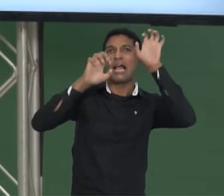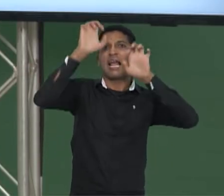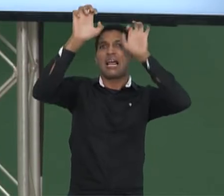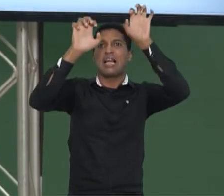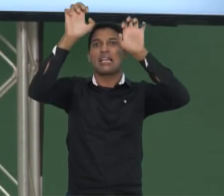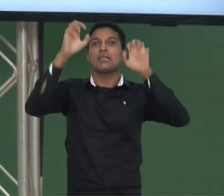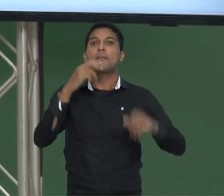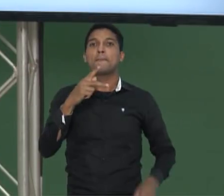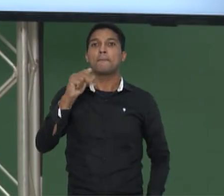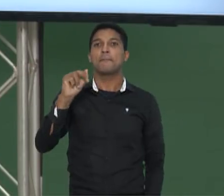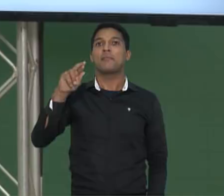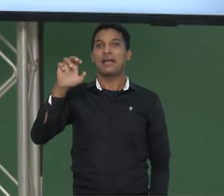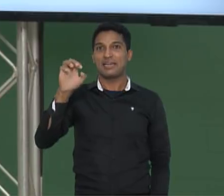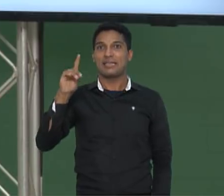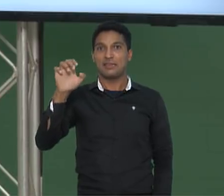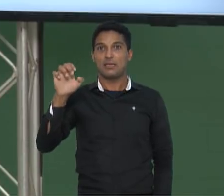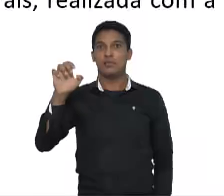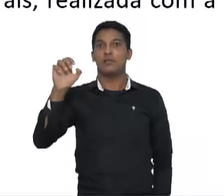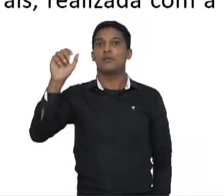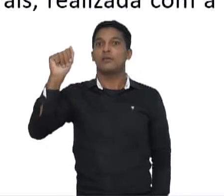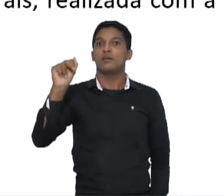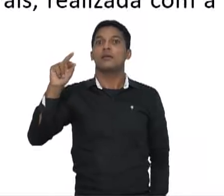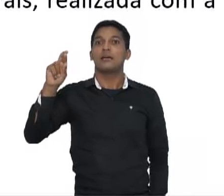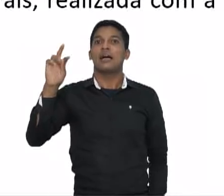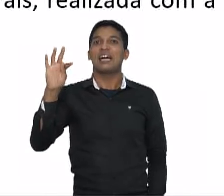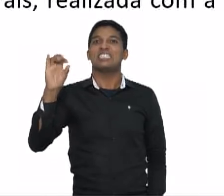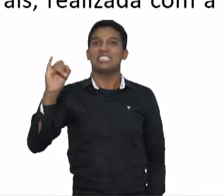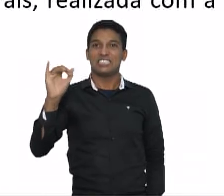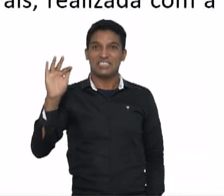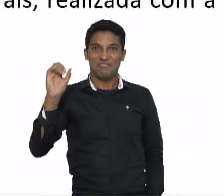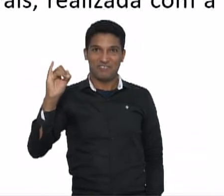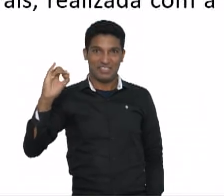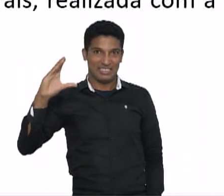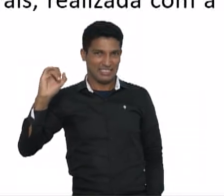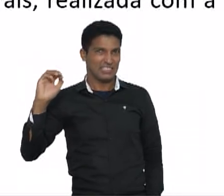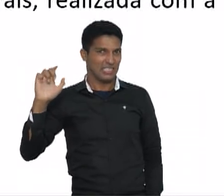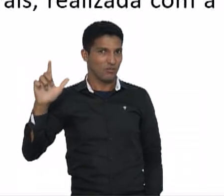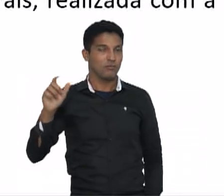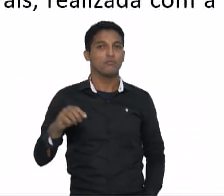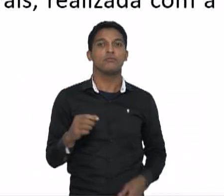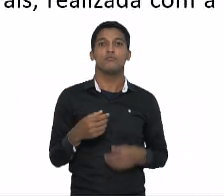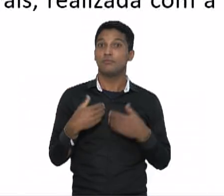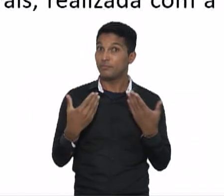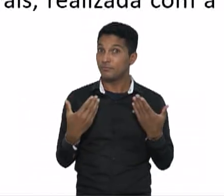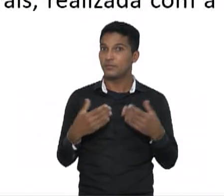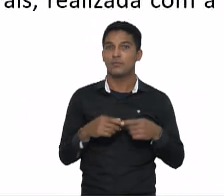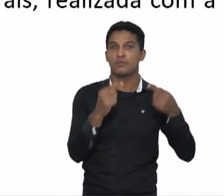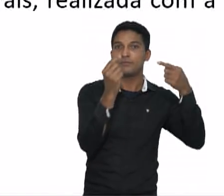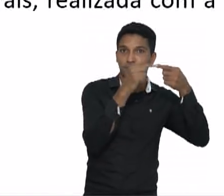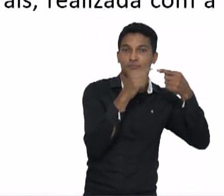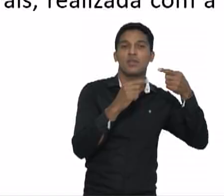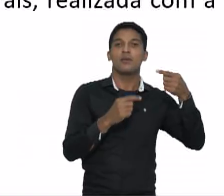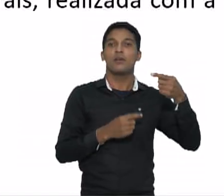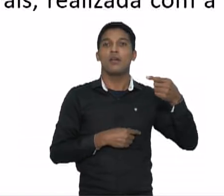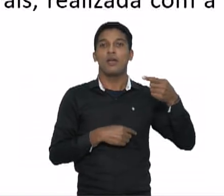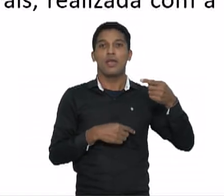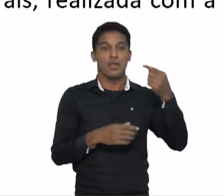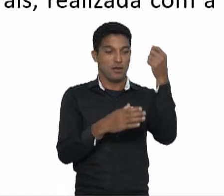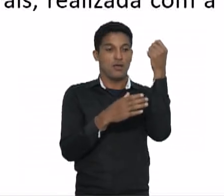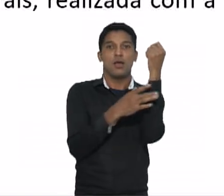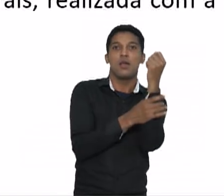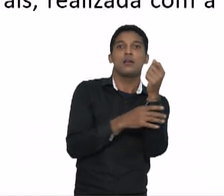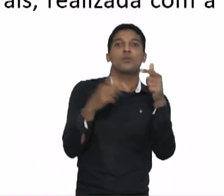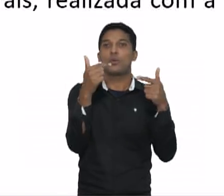Vamos lê-las então? Caminhadas pelas montanhas em trilhas com ou sem auxílio de equipamentos